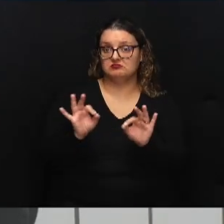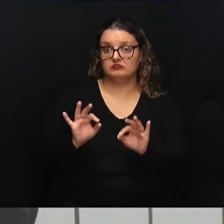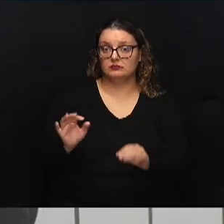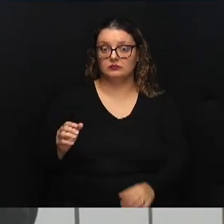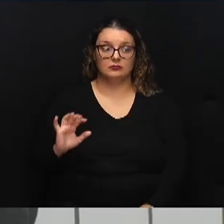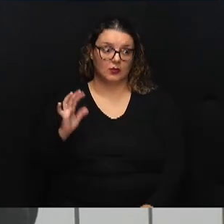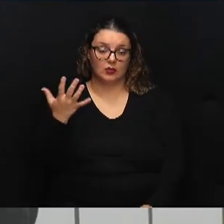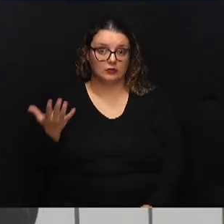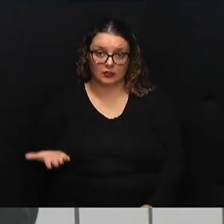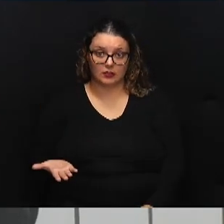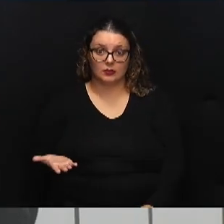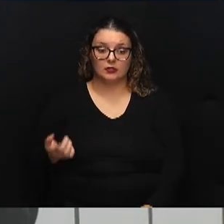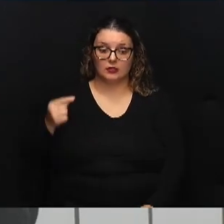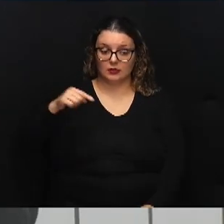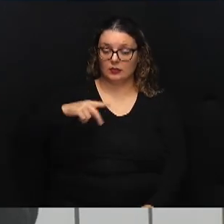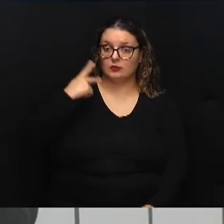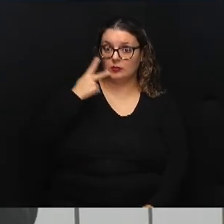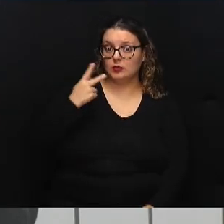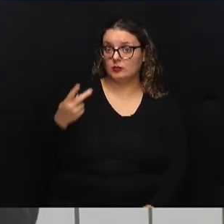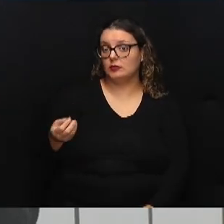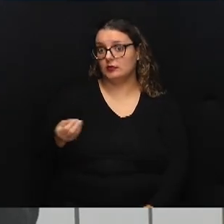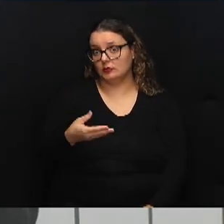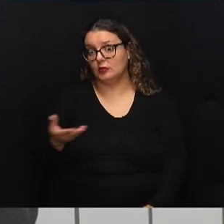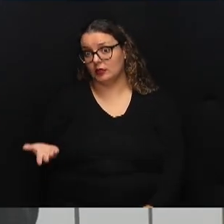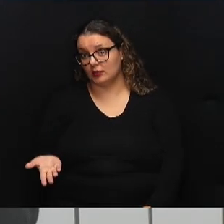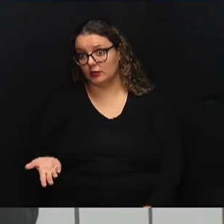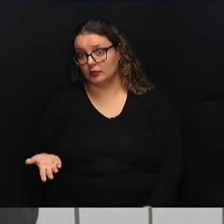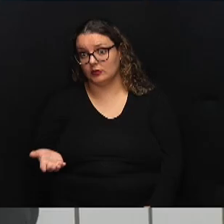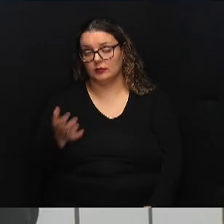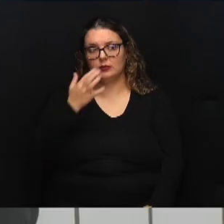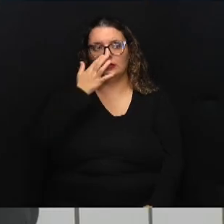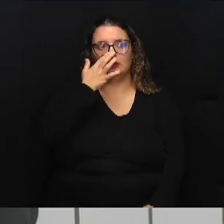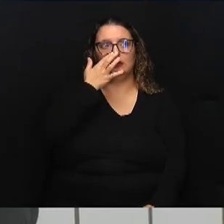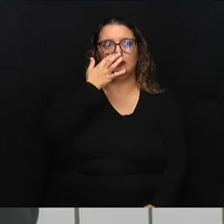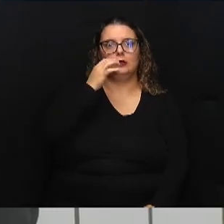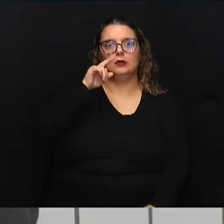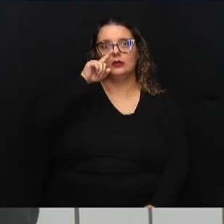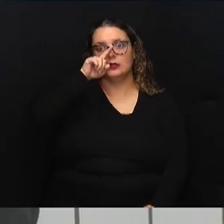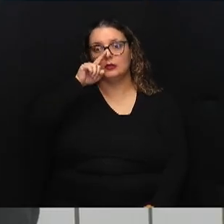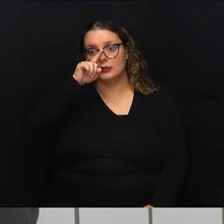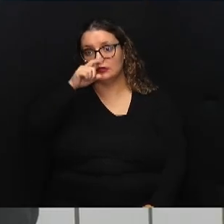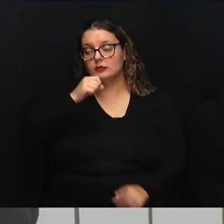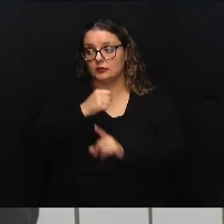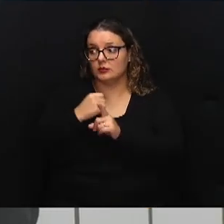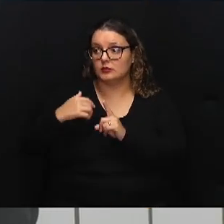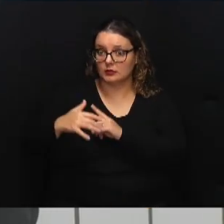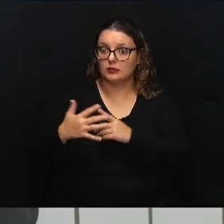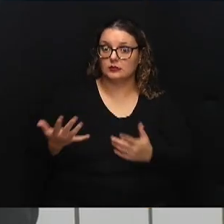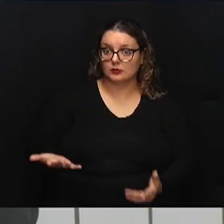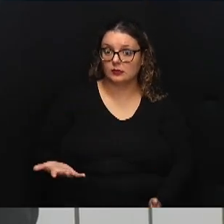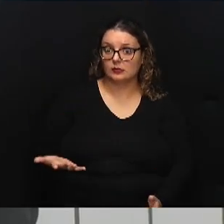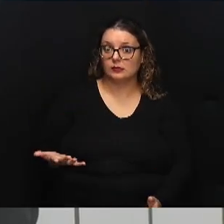E agora, com essa política nova de riscos sociais, isso